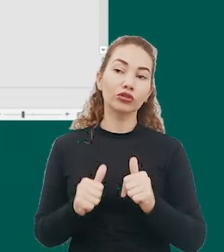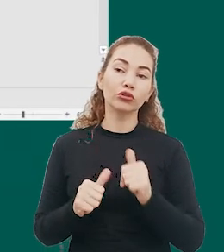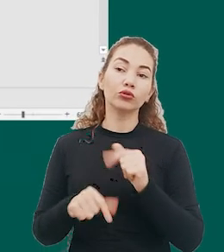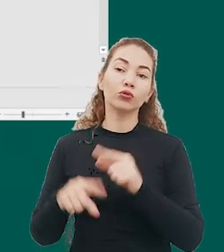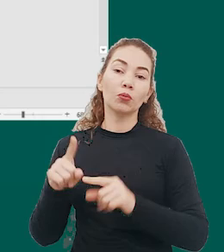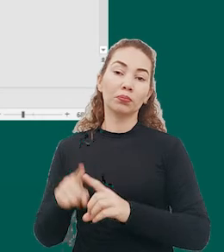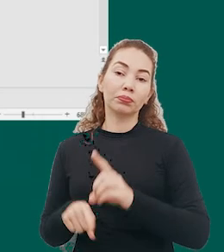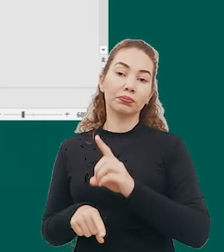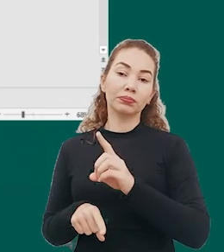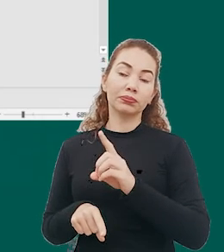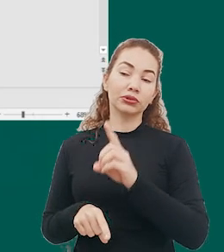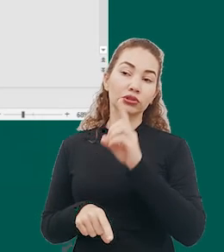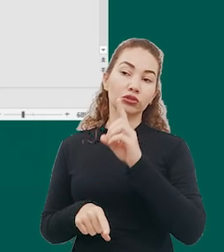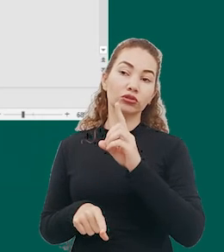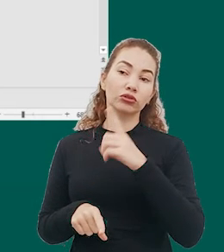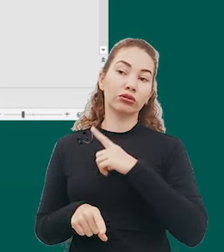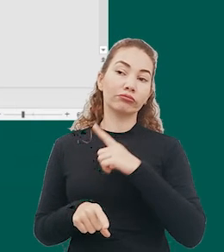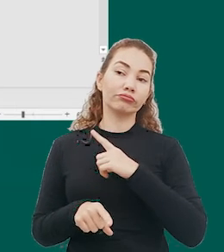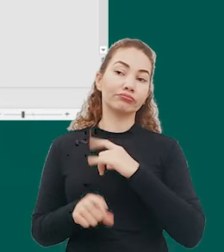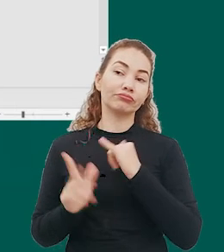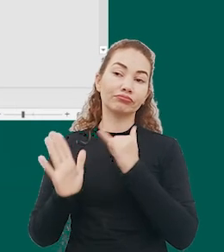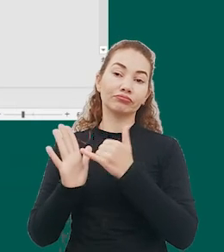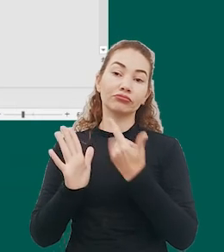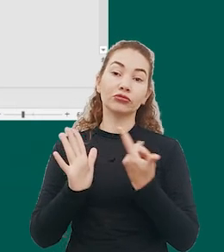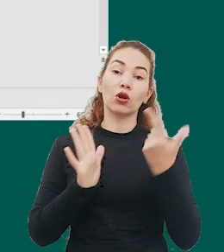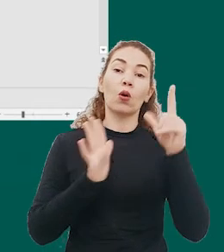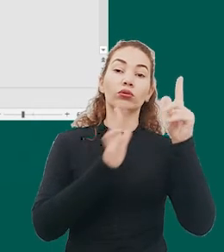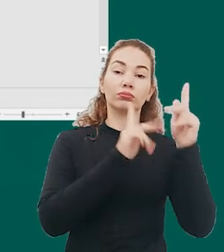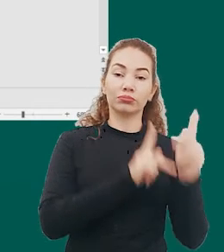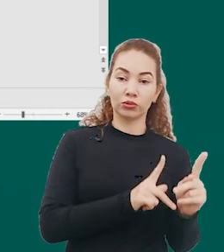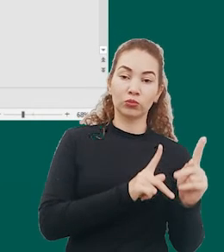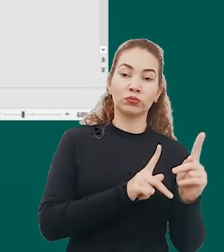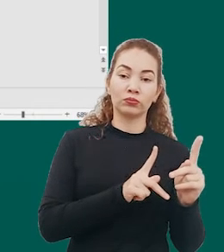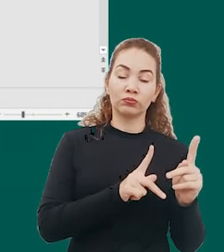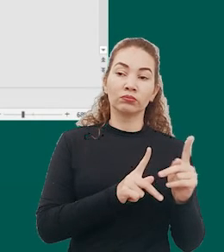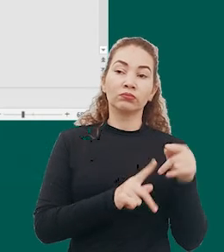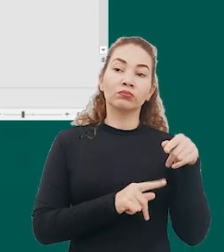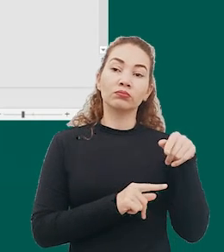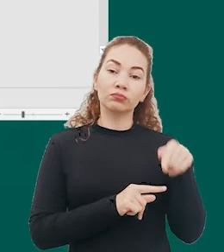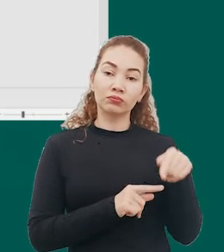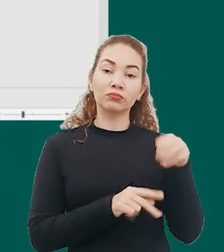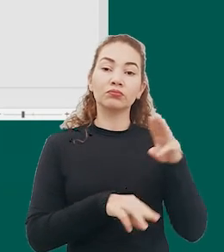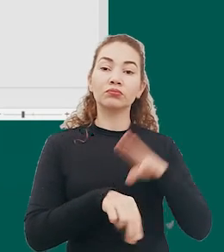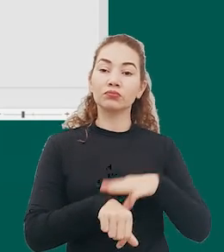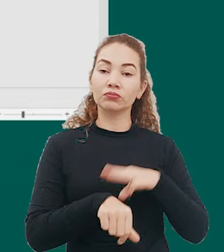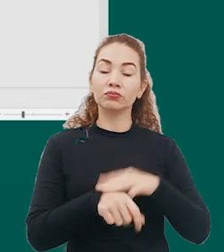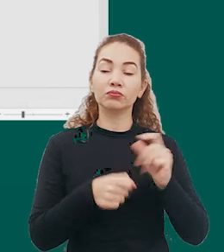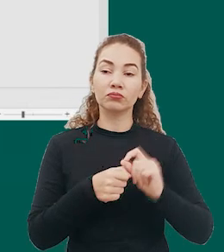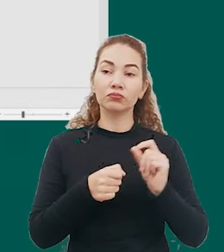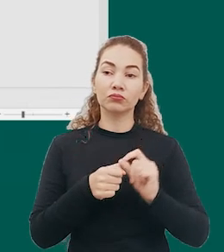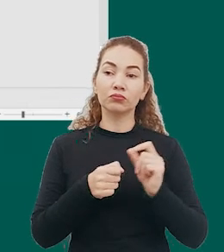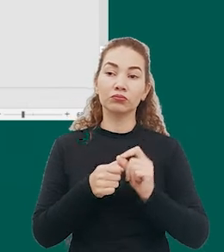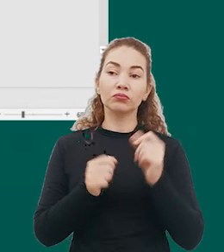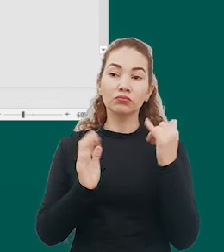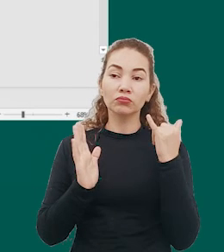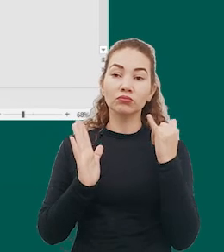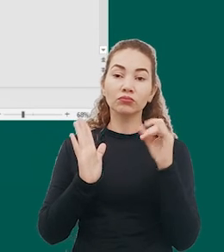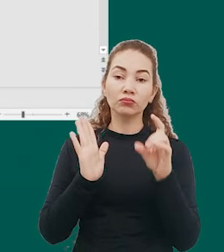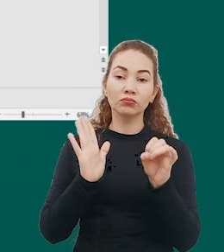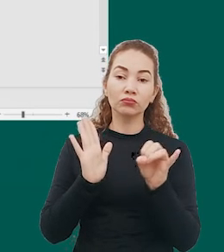e direitos eu vou estar lá na declaração do outro cônjuge. E lá no momento em que eu estou fazendo a identificação